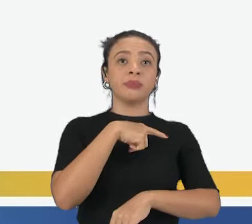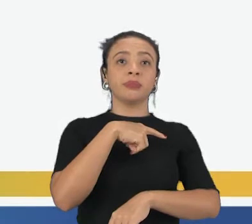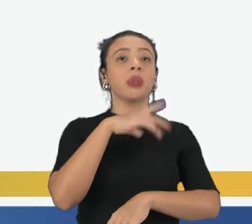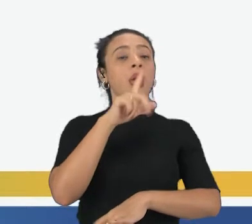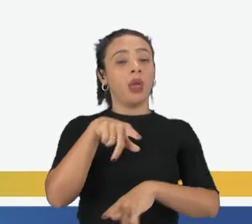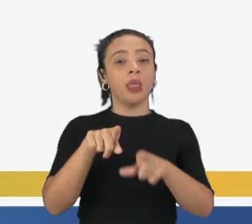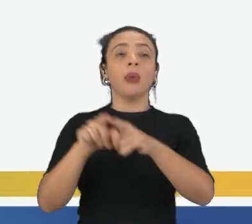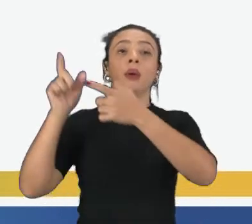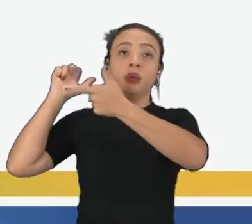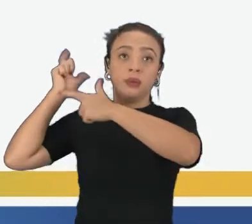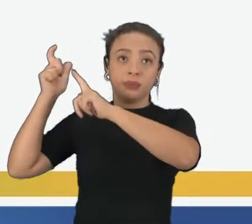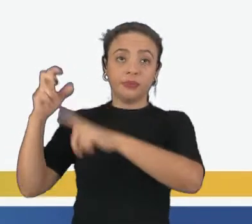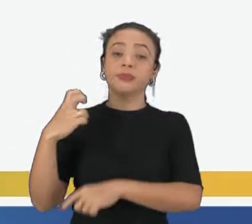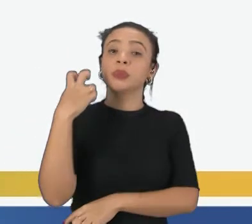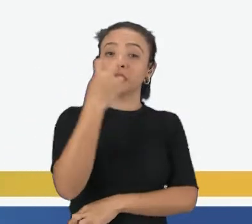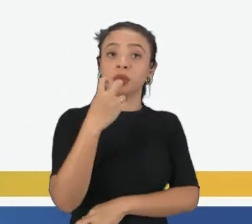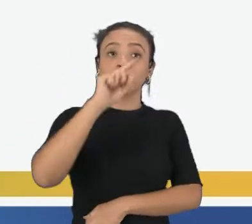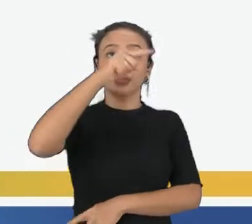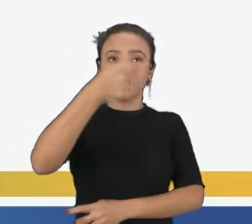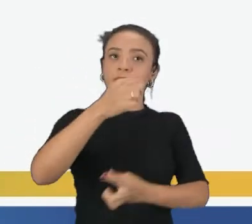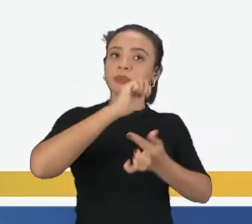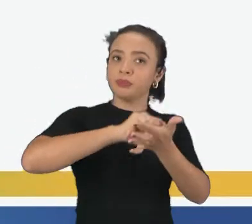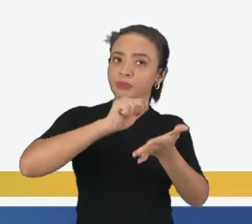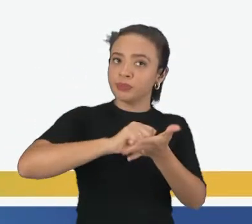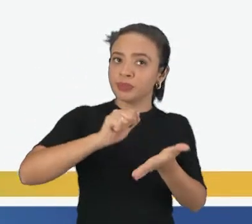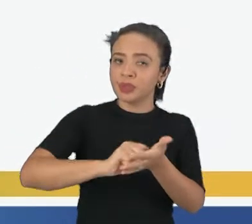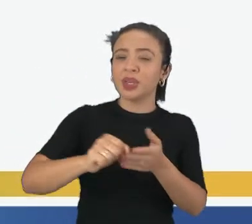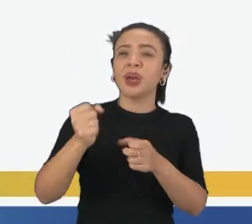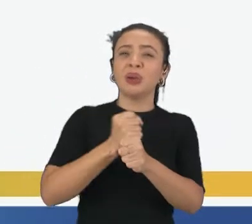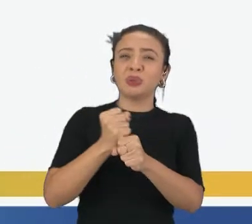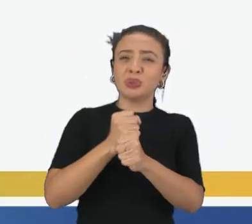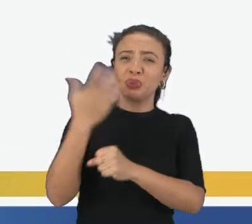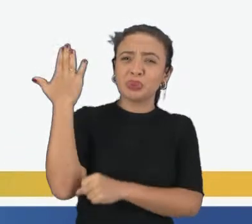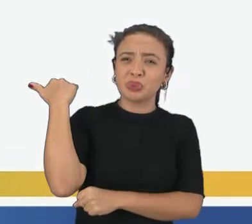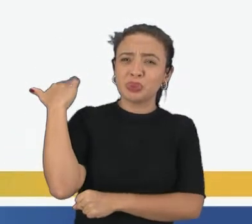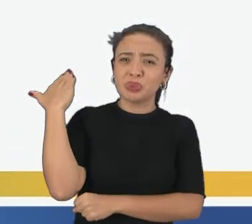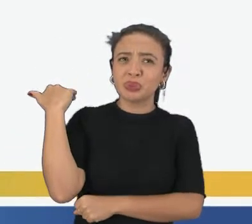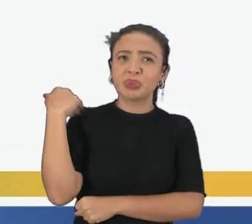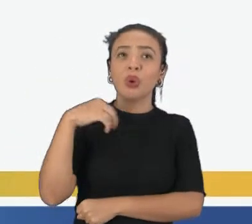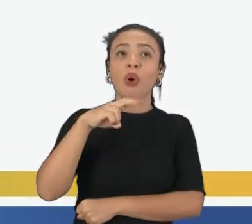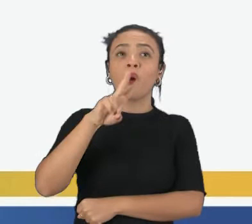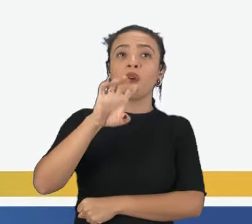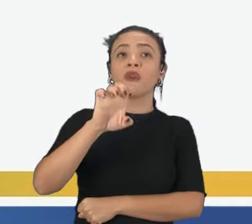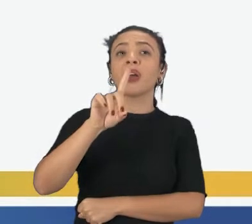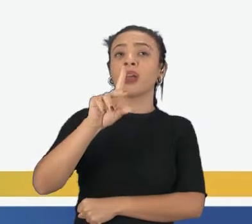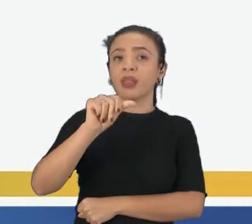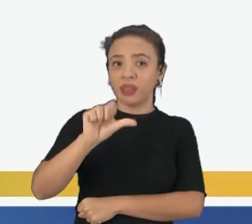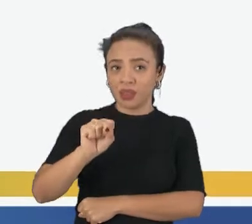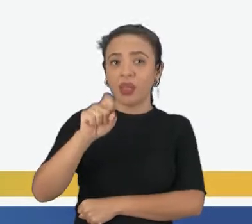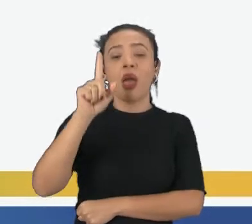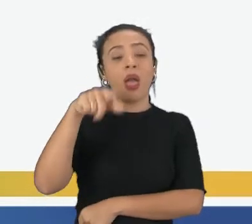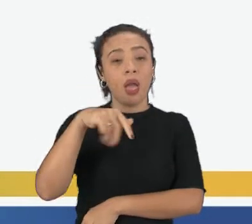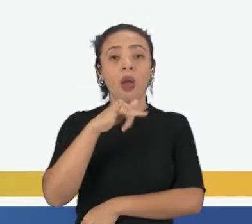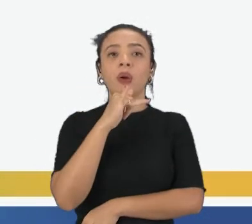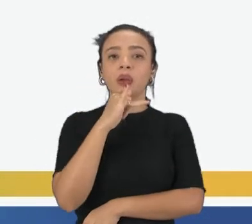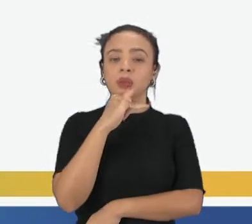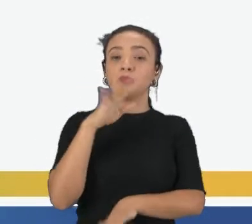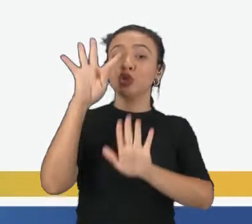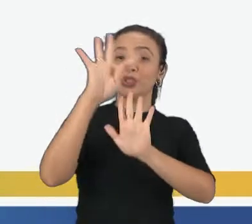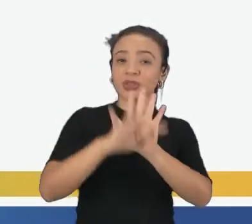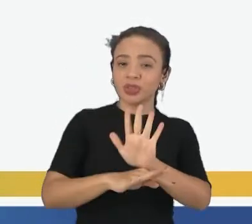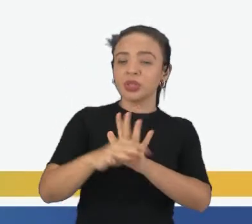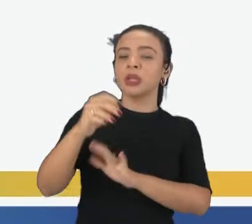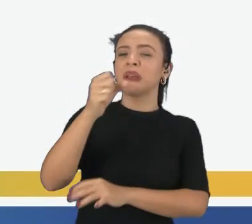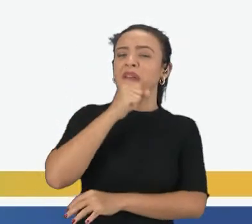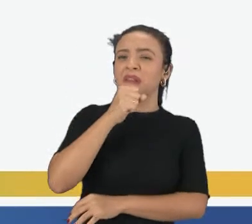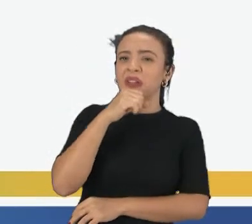eram tradições orais que foram escritas há muito tempo atrás os velhos são um exemplo de textos escritos